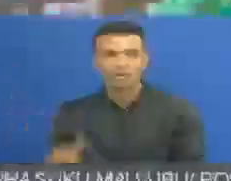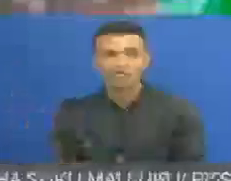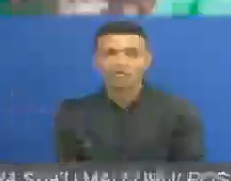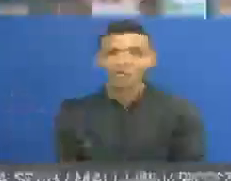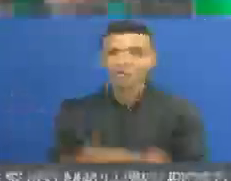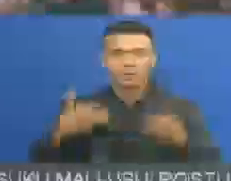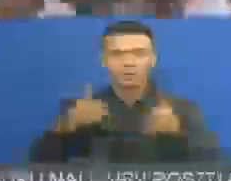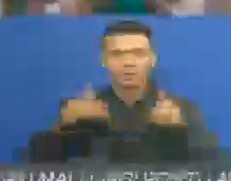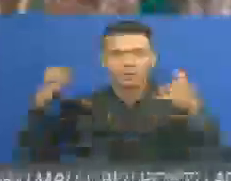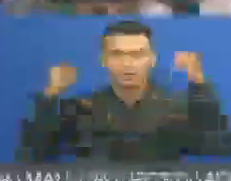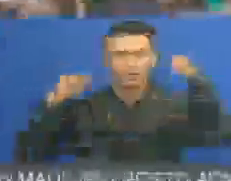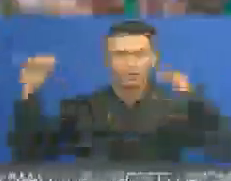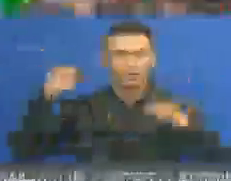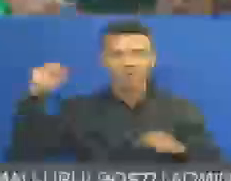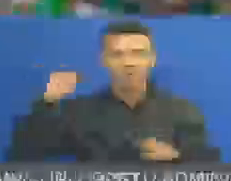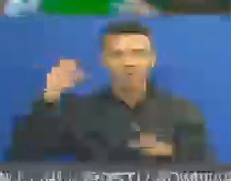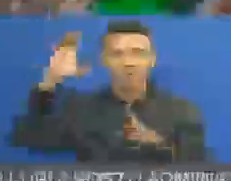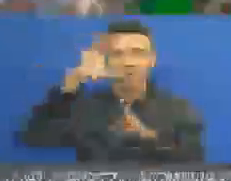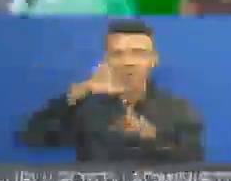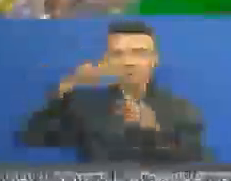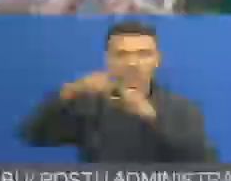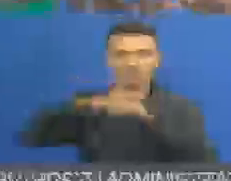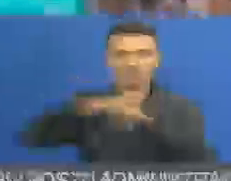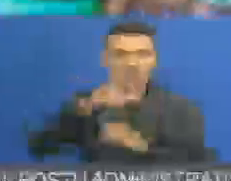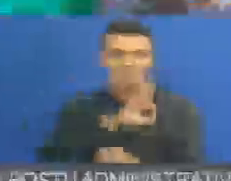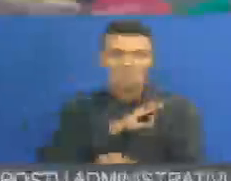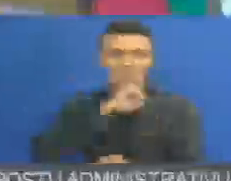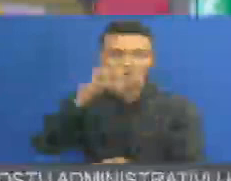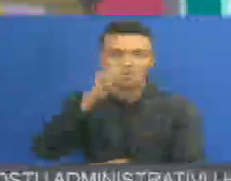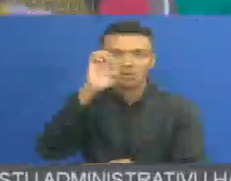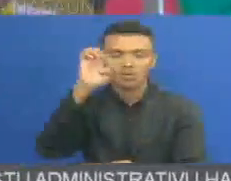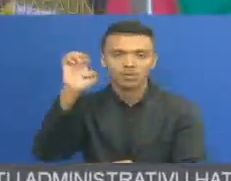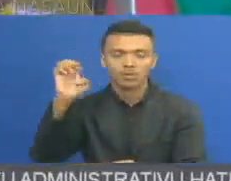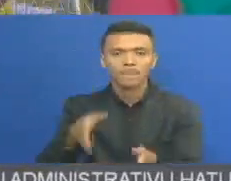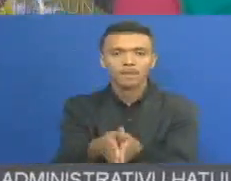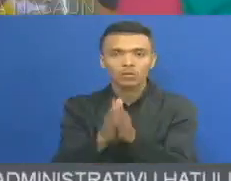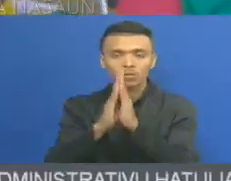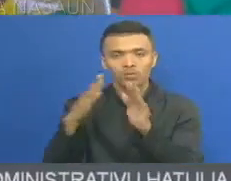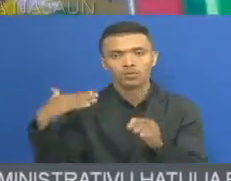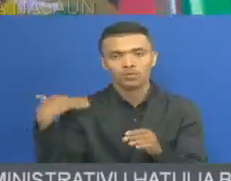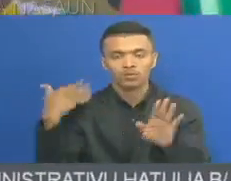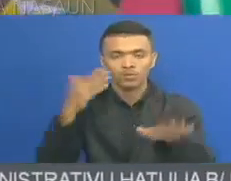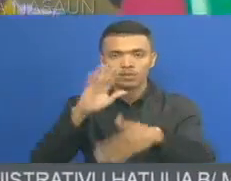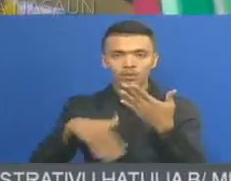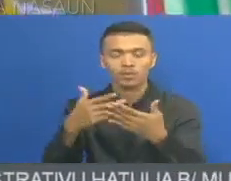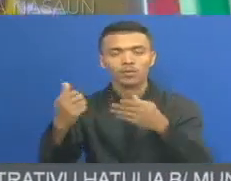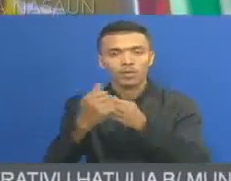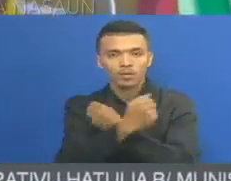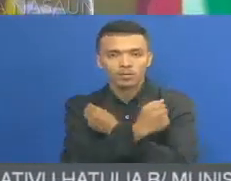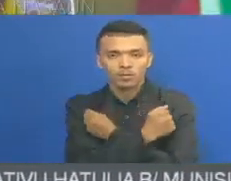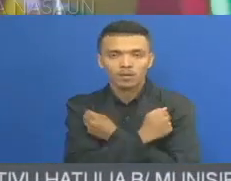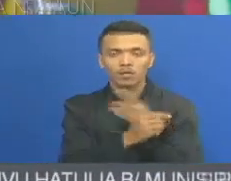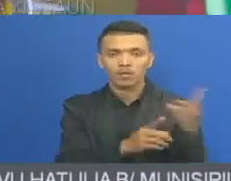sultão. E a atividade de campanha, líder supremo Partido Kunto, Zé dos Santos Naimori Bukar, Husu Bazobeng Hotu, tem que hadomi malu,